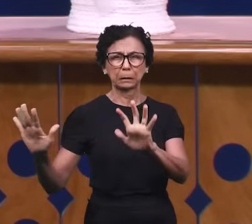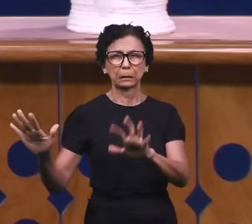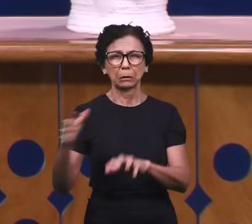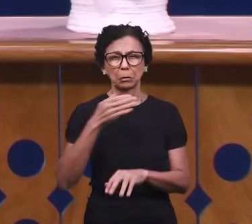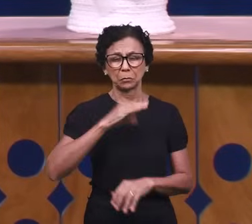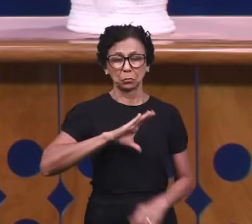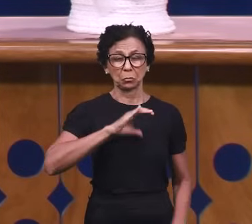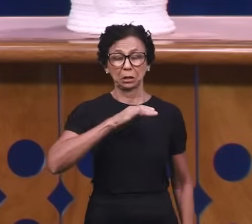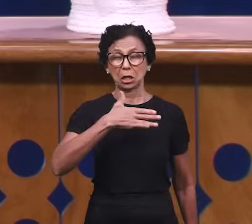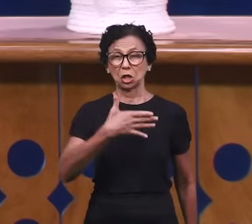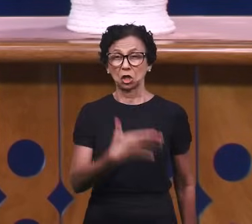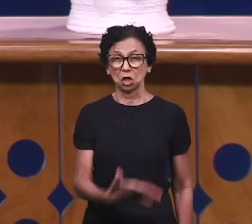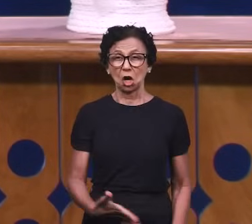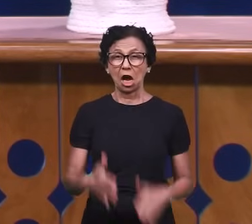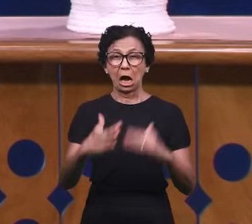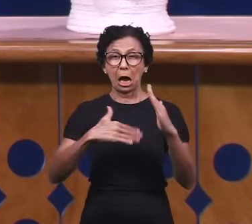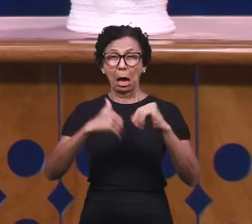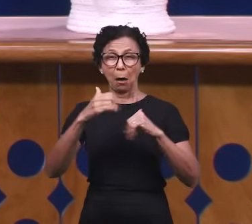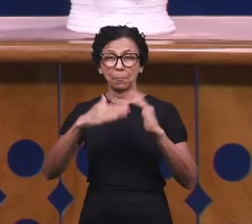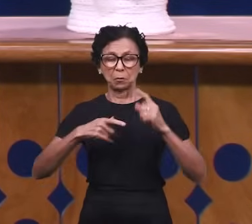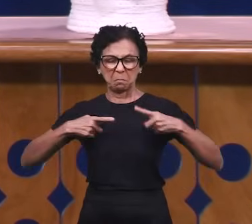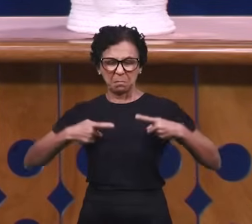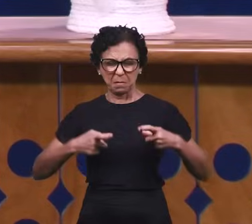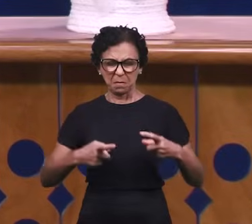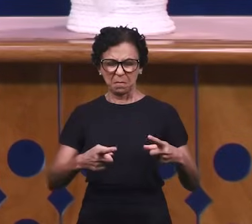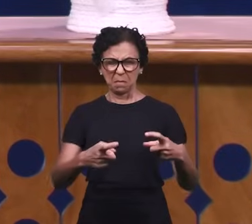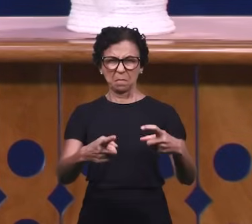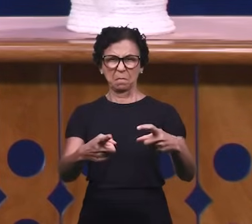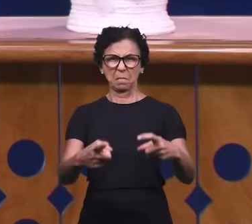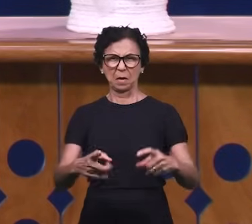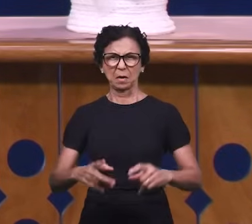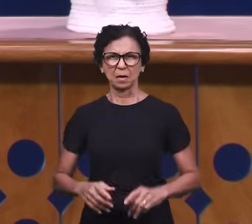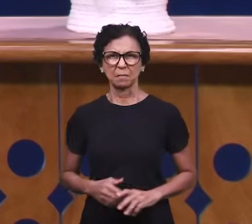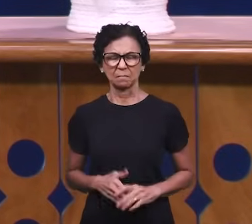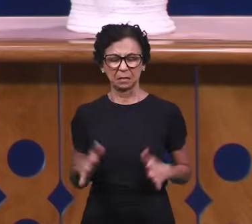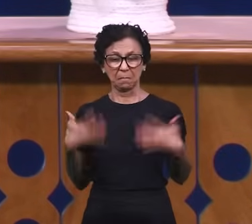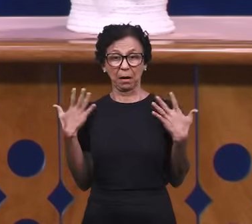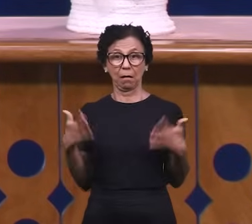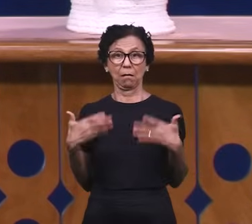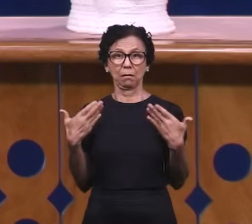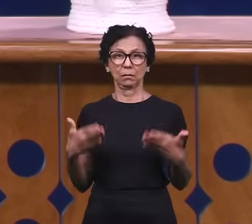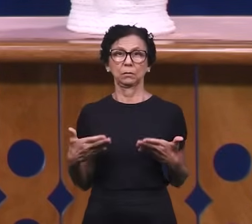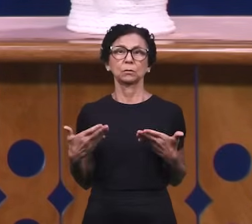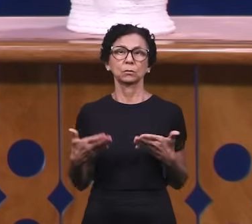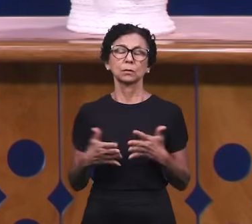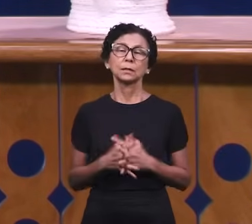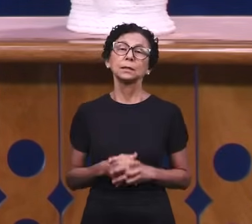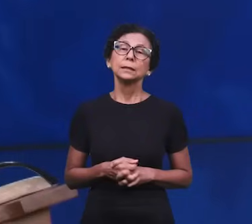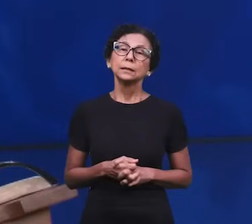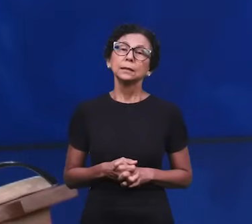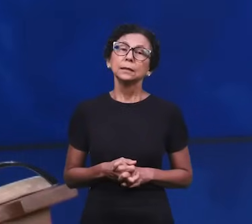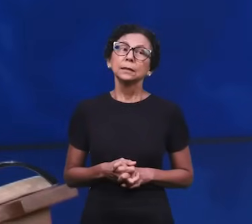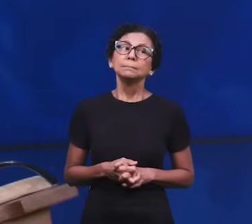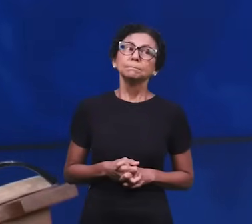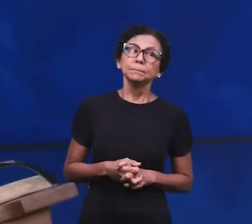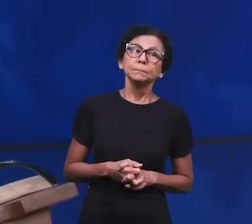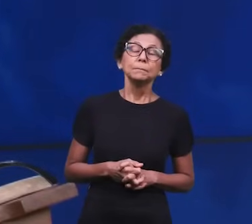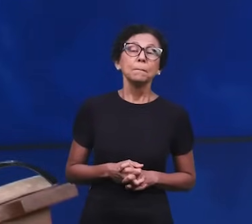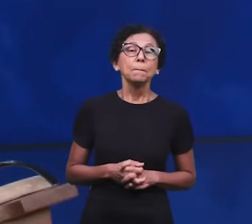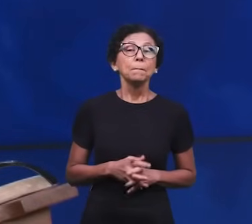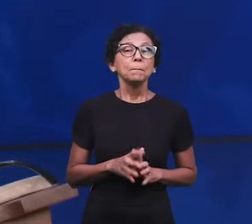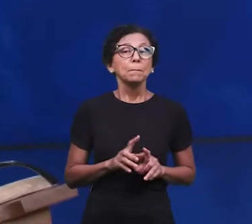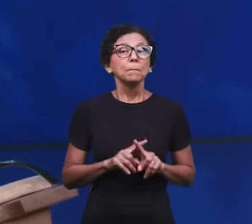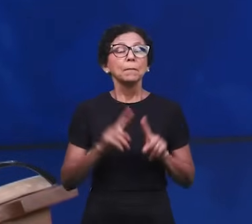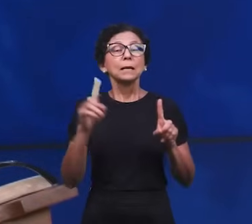homens valentes, homens prontos para guerra, dispostos a isso. Mas no outro momento ele fala de um